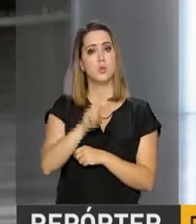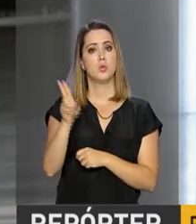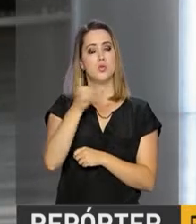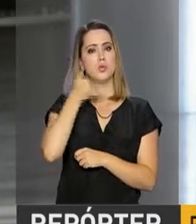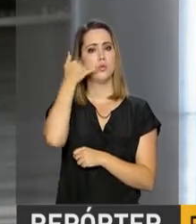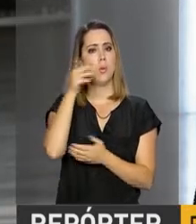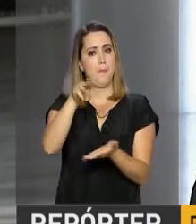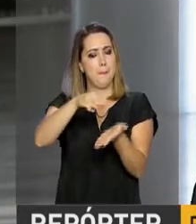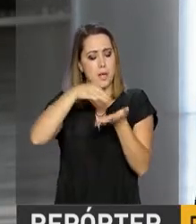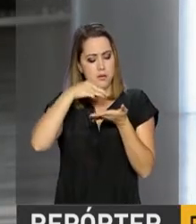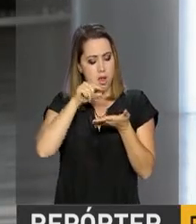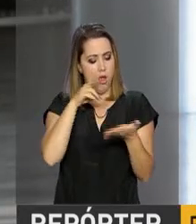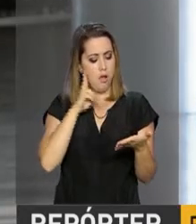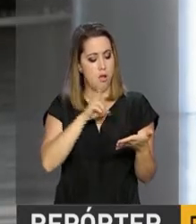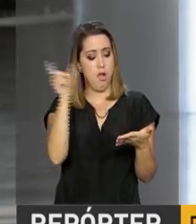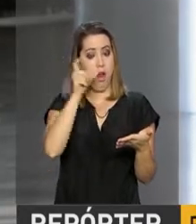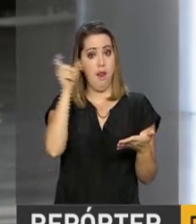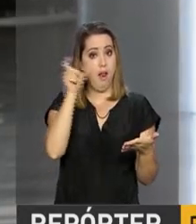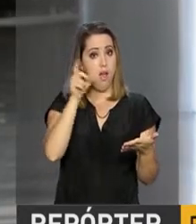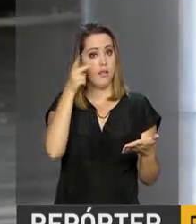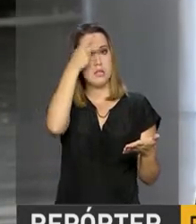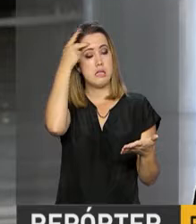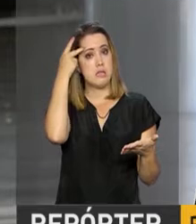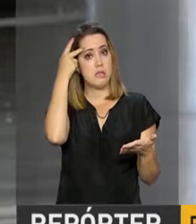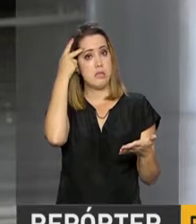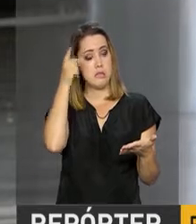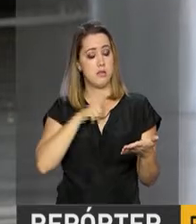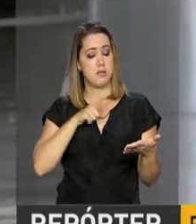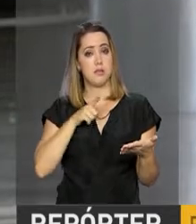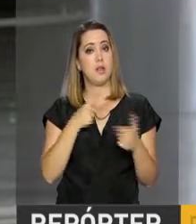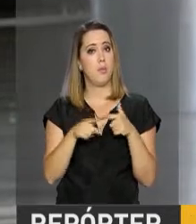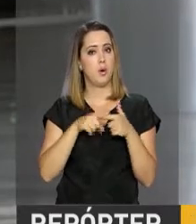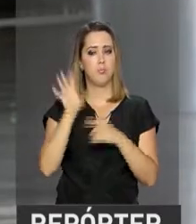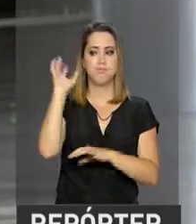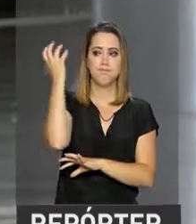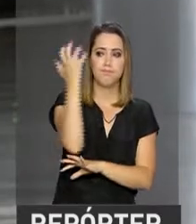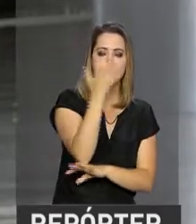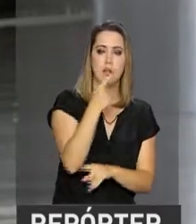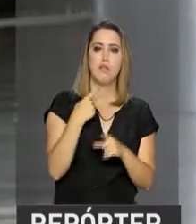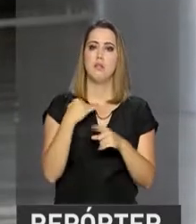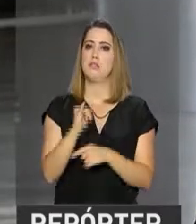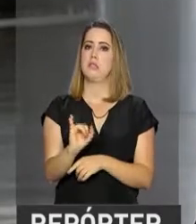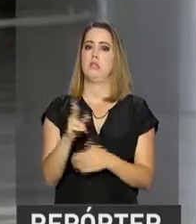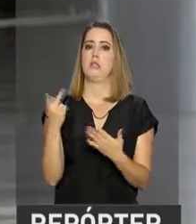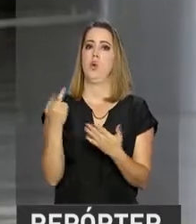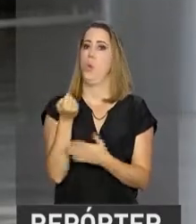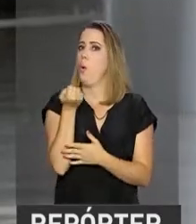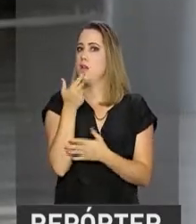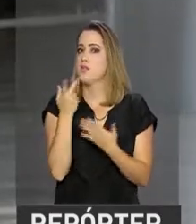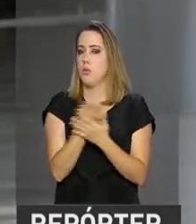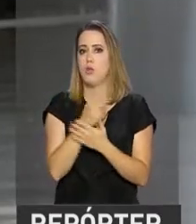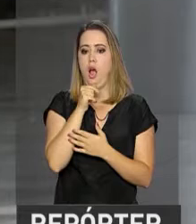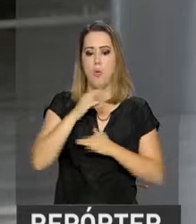receber uma mensagem de alerta no caso de iminência de desastres naturais ou seja quando está prestes a acontecer